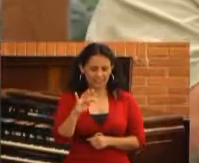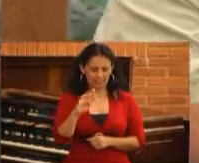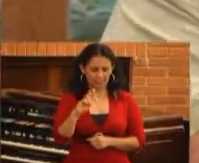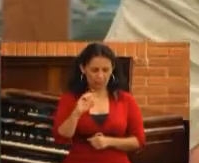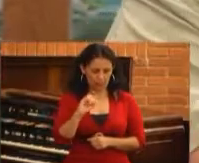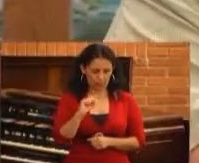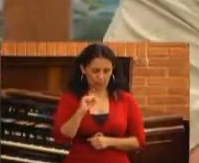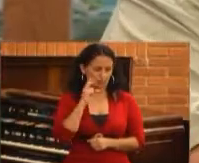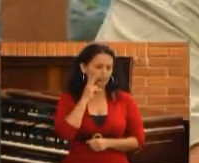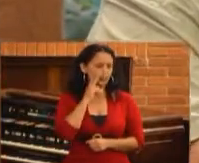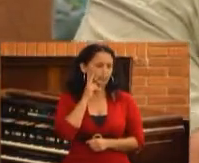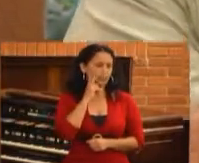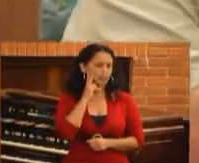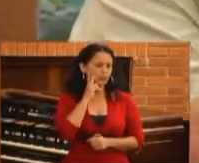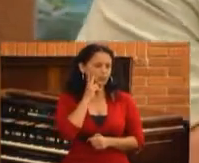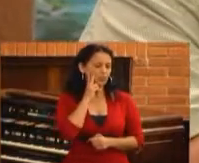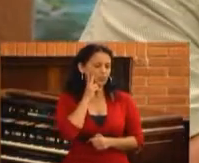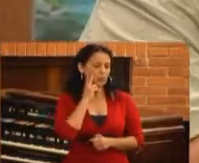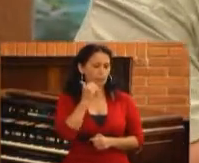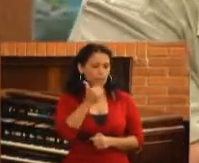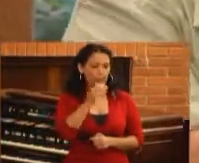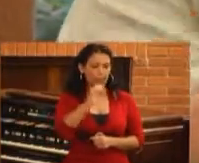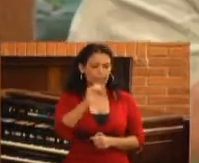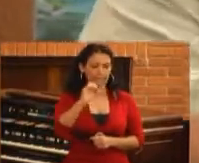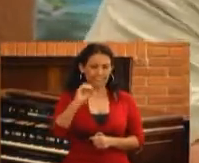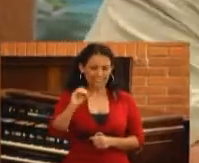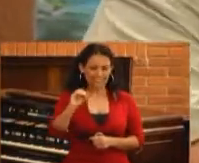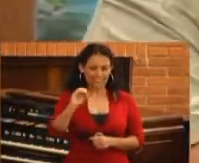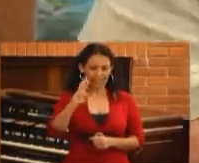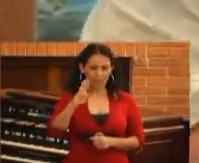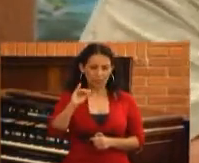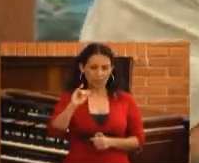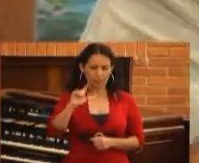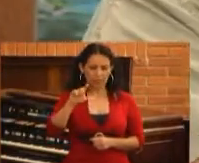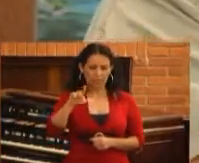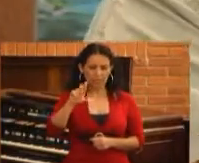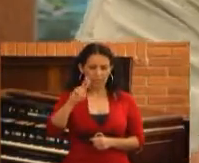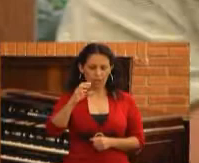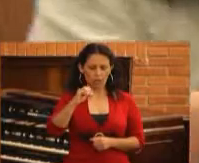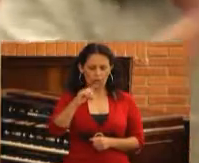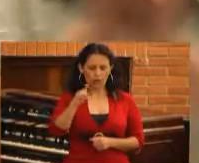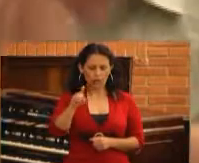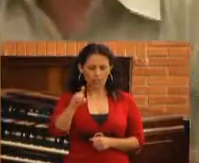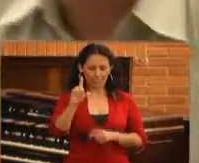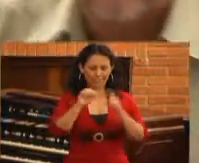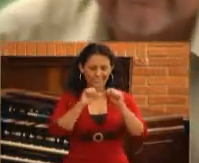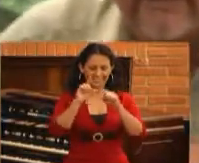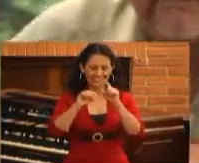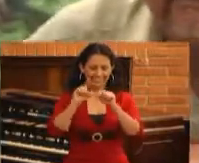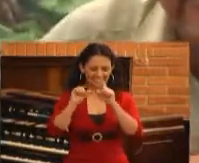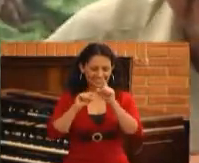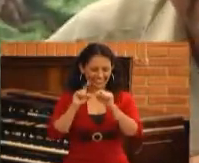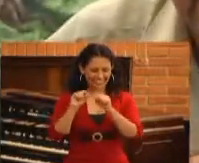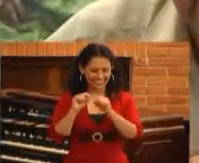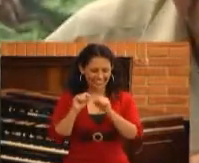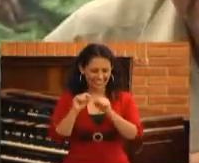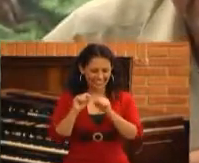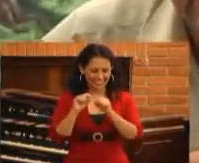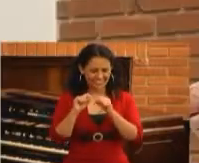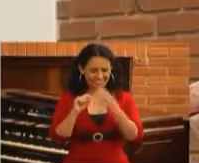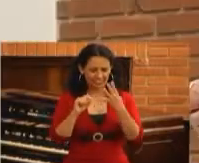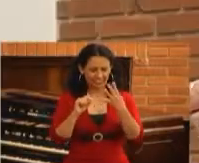das 100 bilhões de estrelas do nosso sistema durante 24 horas.